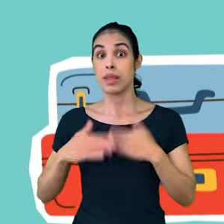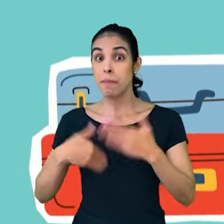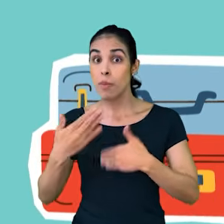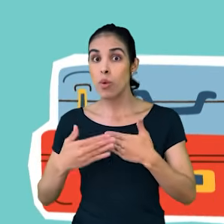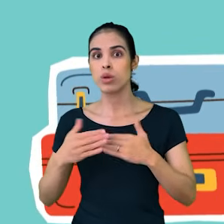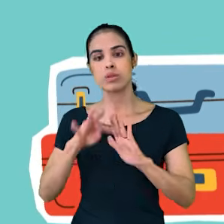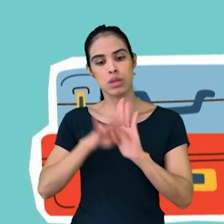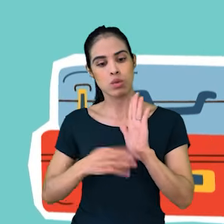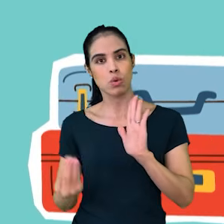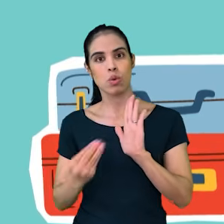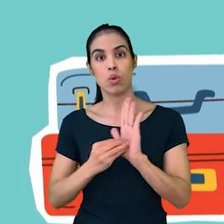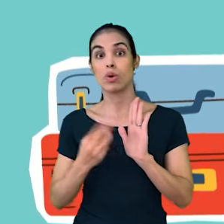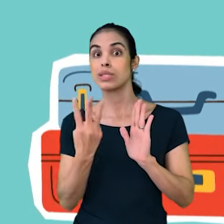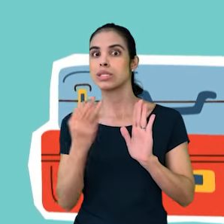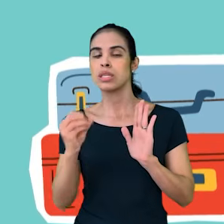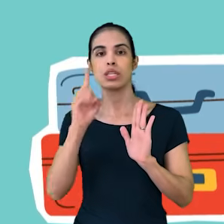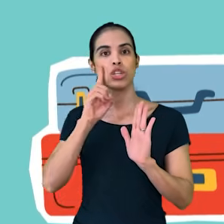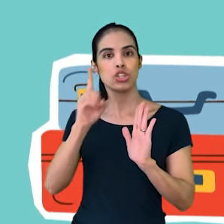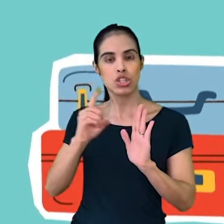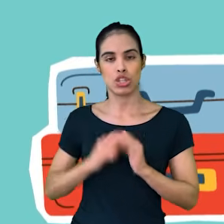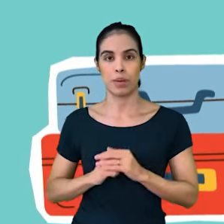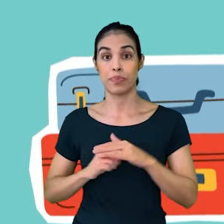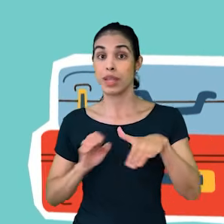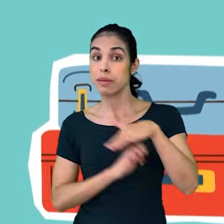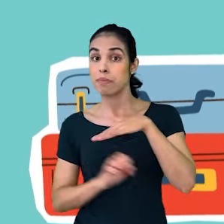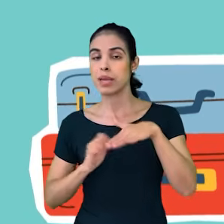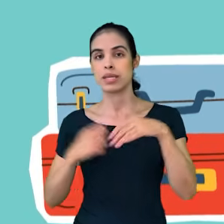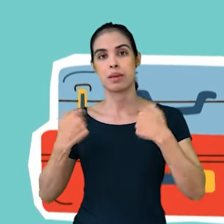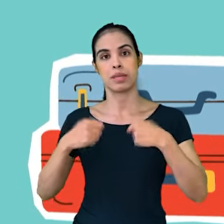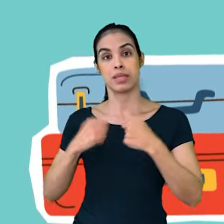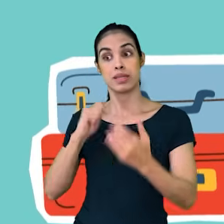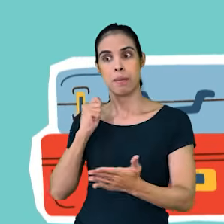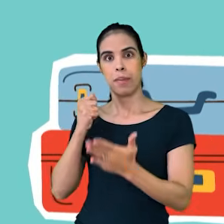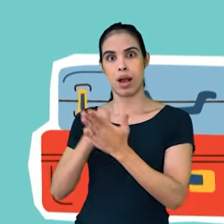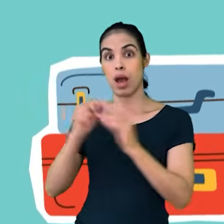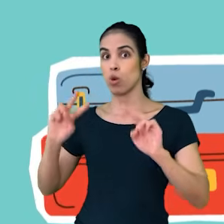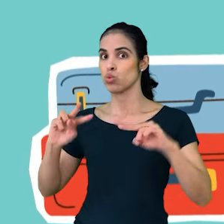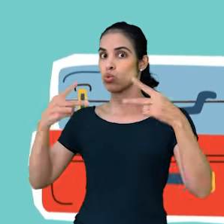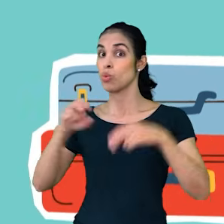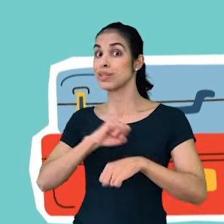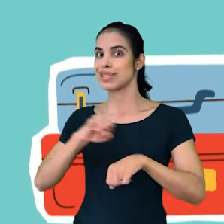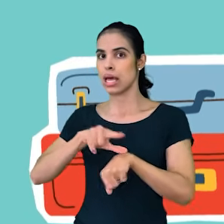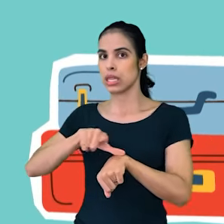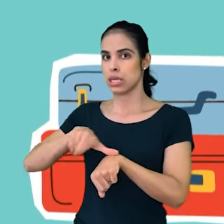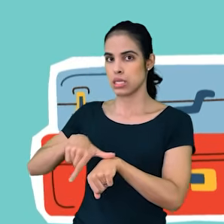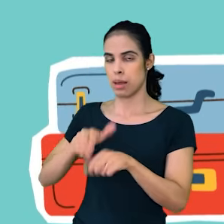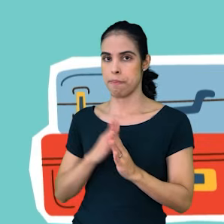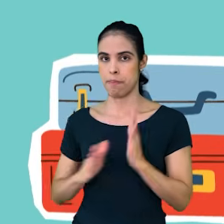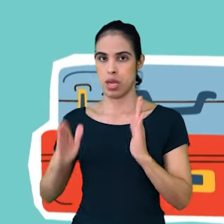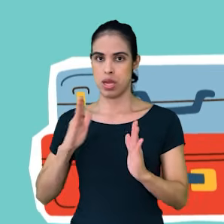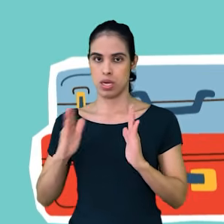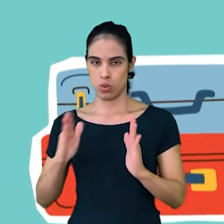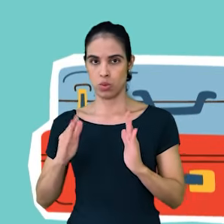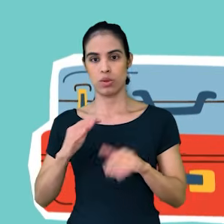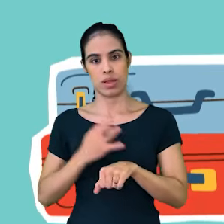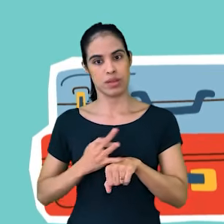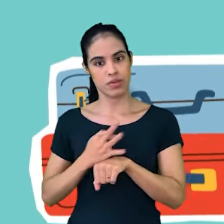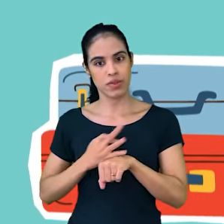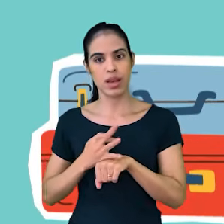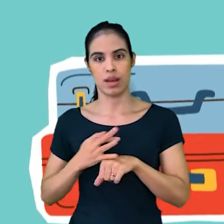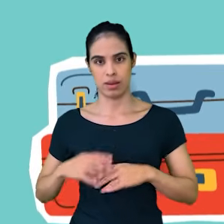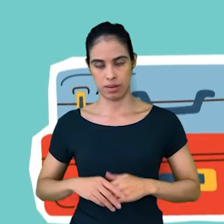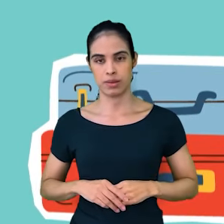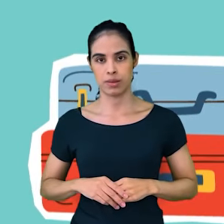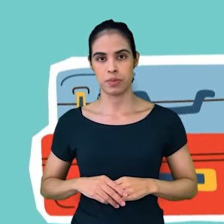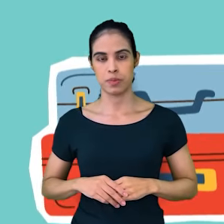para 30 dias. A empresa deve pagar o dobro se ultrapassar o prazo de concessão das férias, que é o período de 1